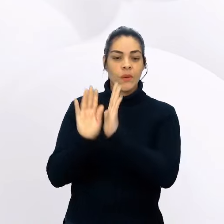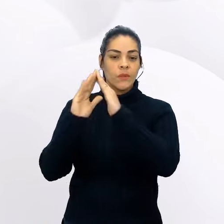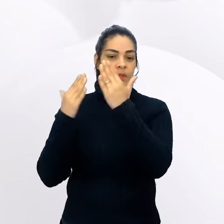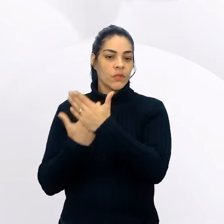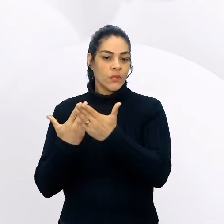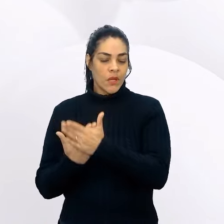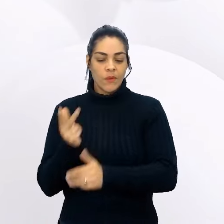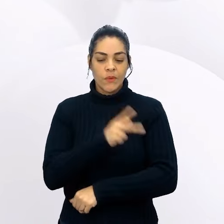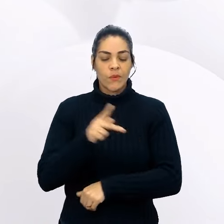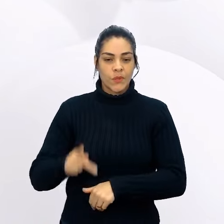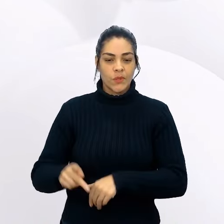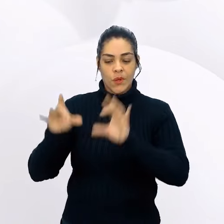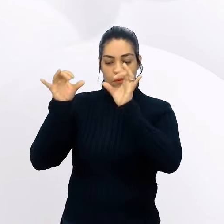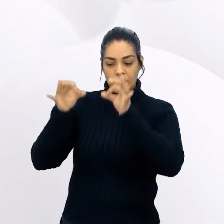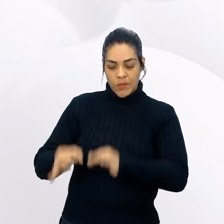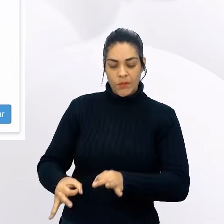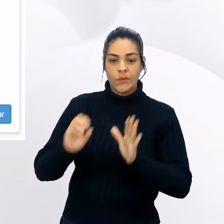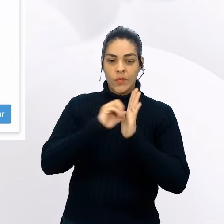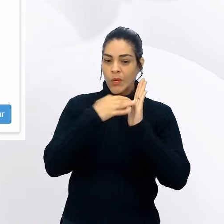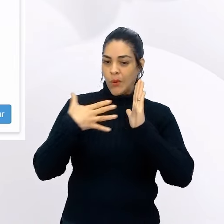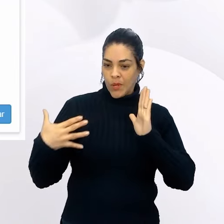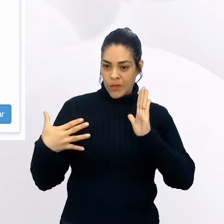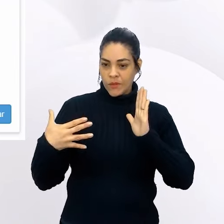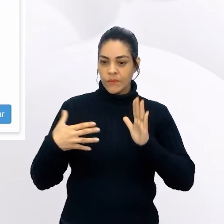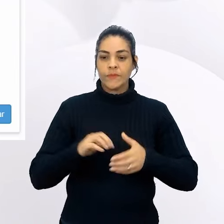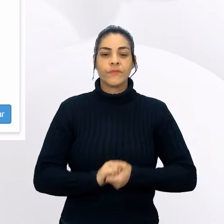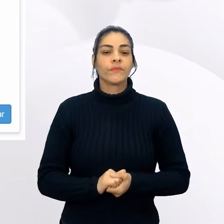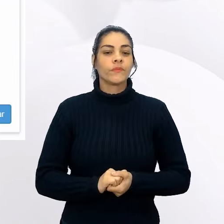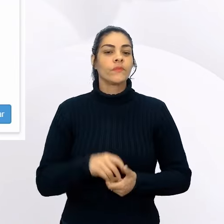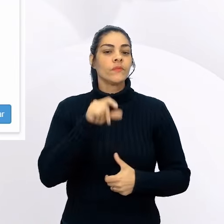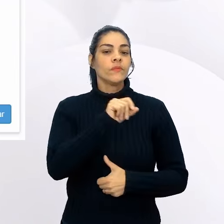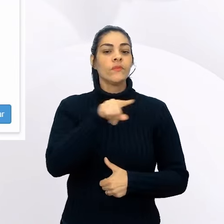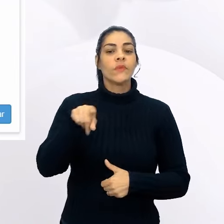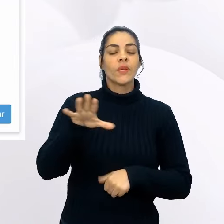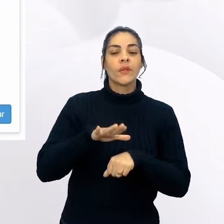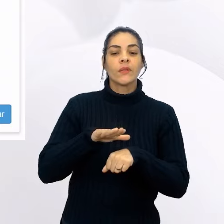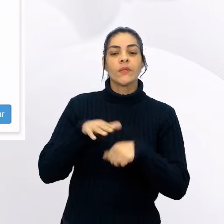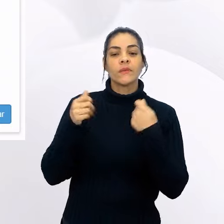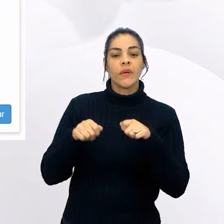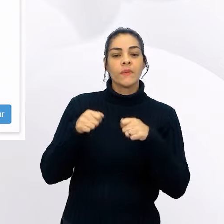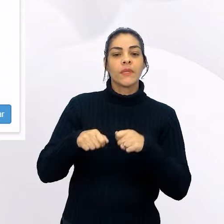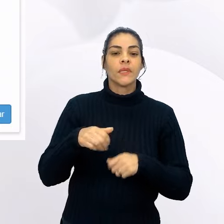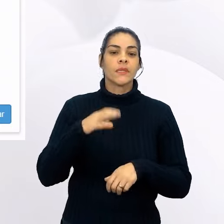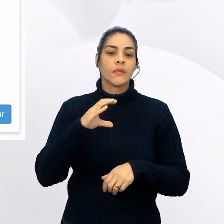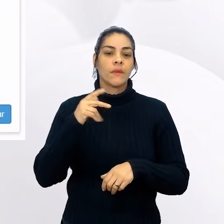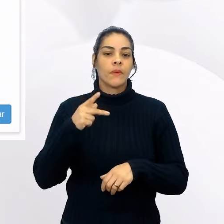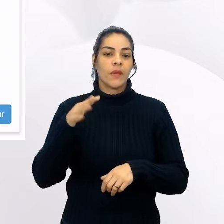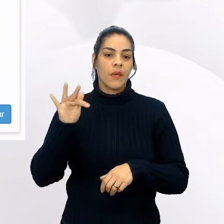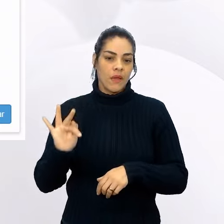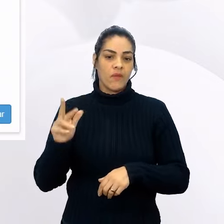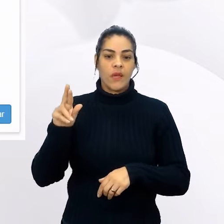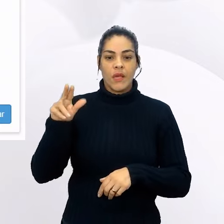professor especialista em currículo. Aí o que vocês vão precisar? CPF, RG,